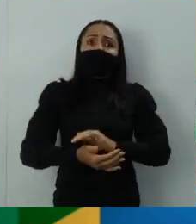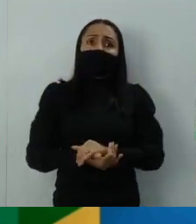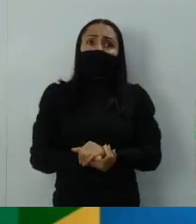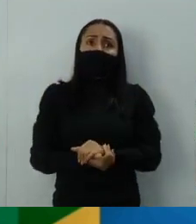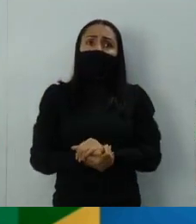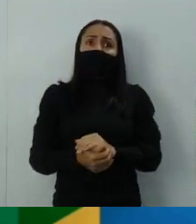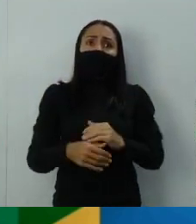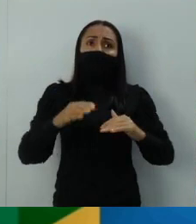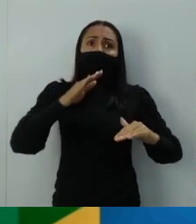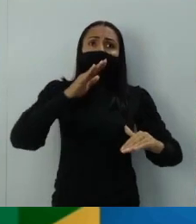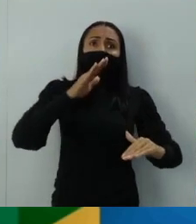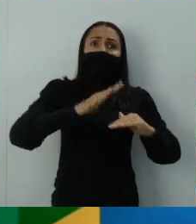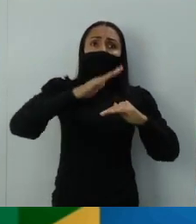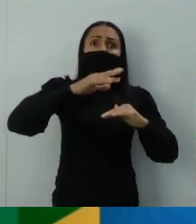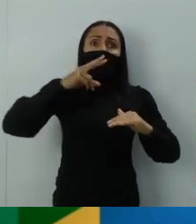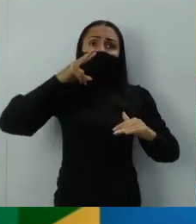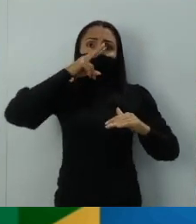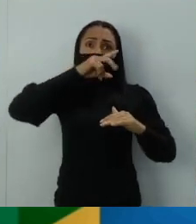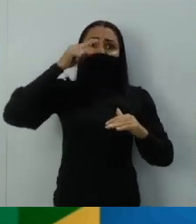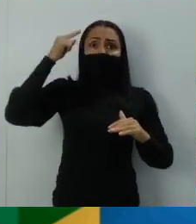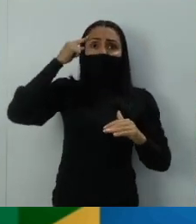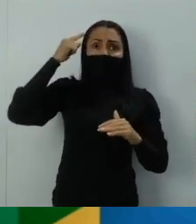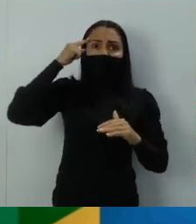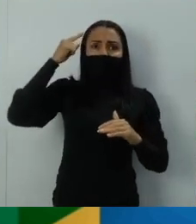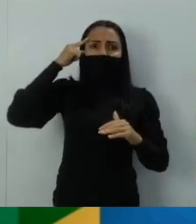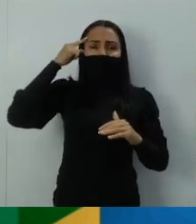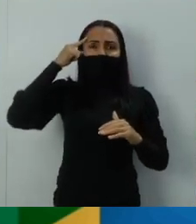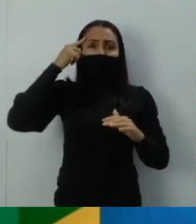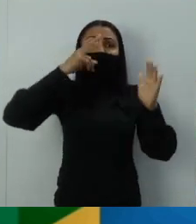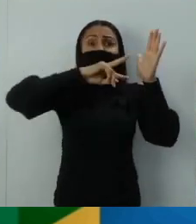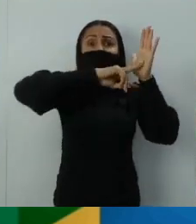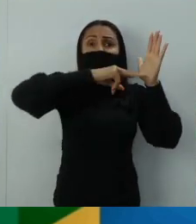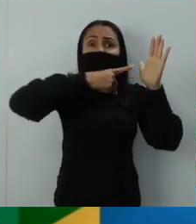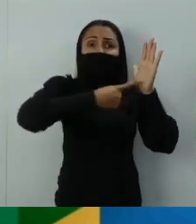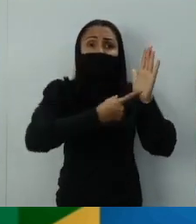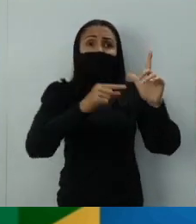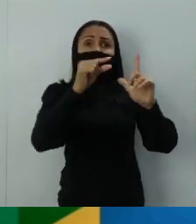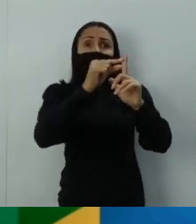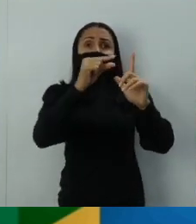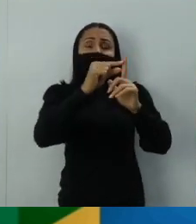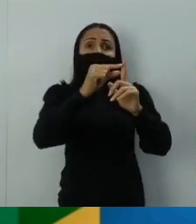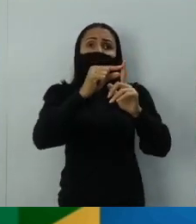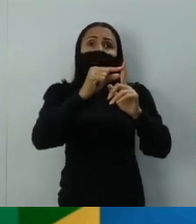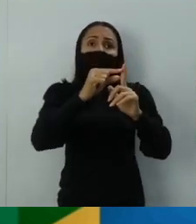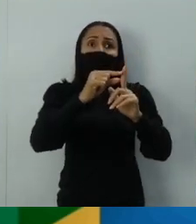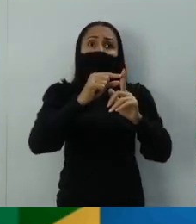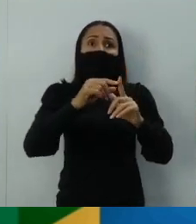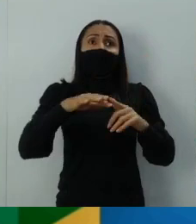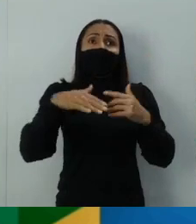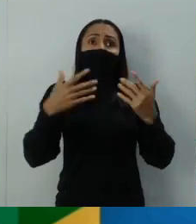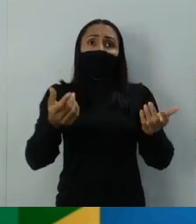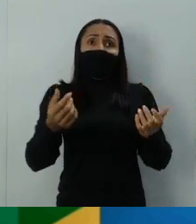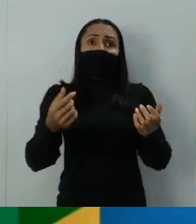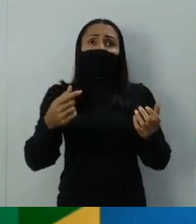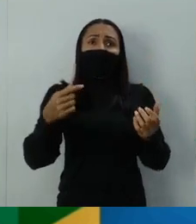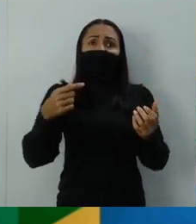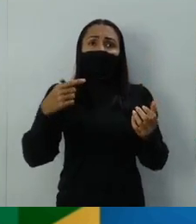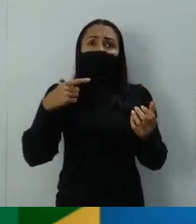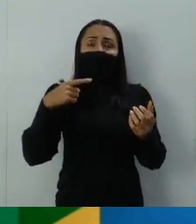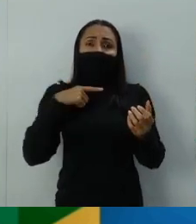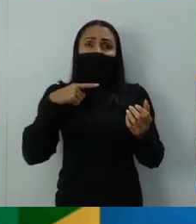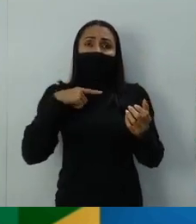desse pensamento, do sentido da palavra ideologia. Ele dizia o seguinte, que a ideologia tinha a ver com o respeito da